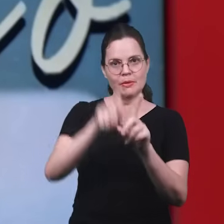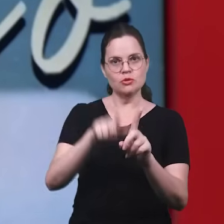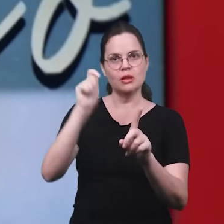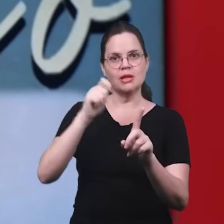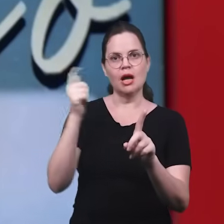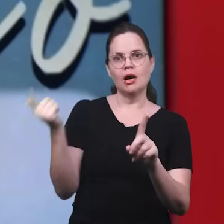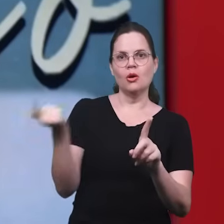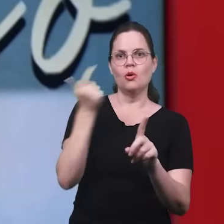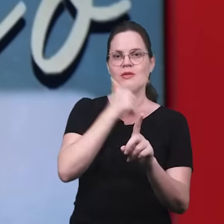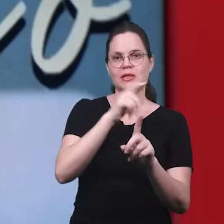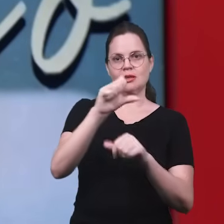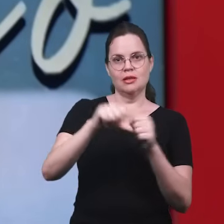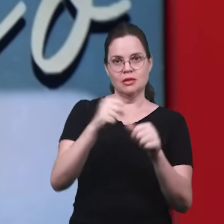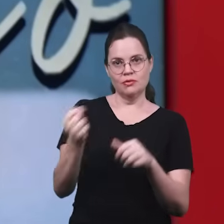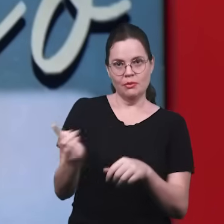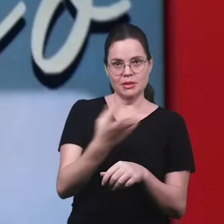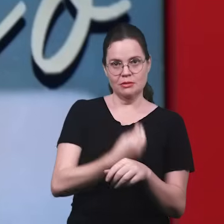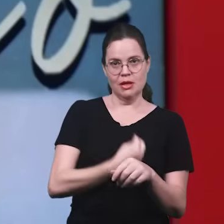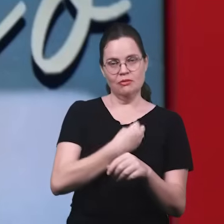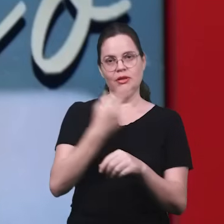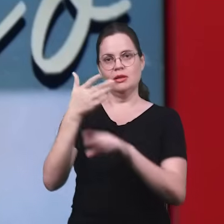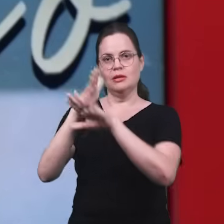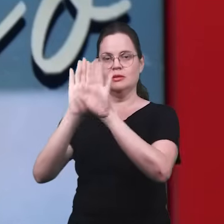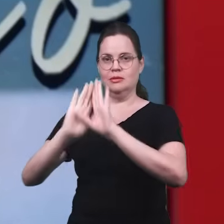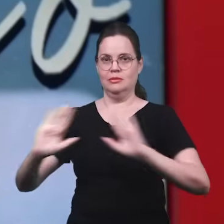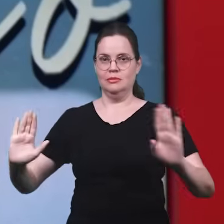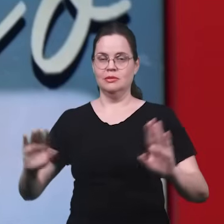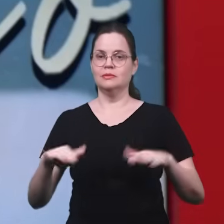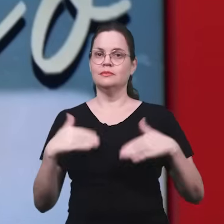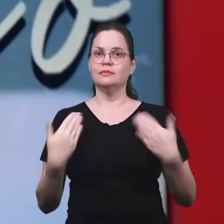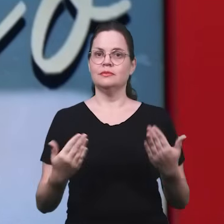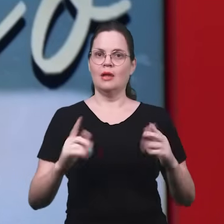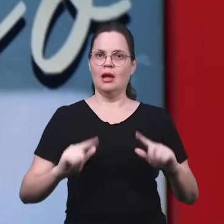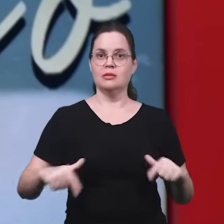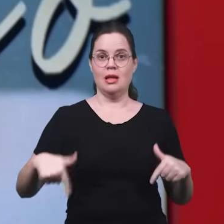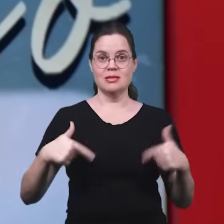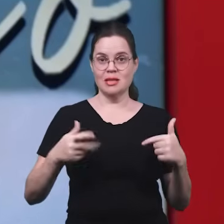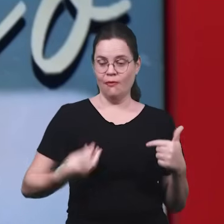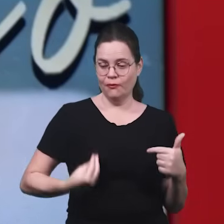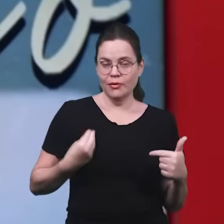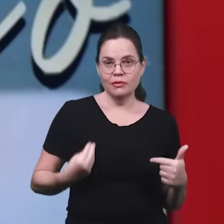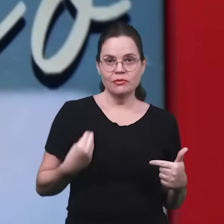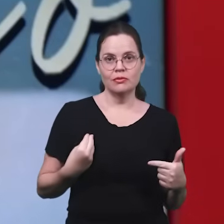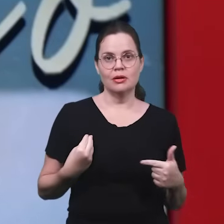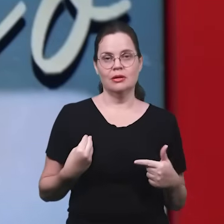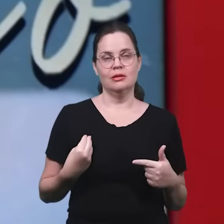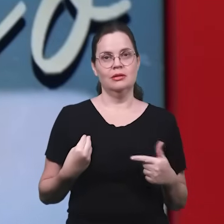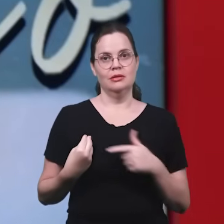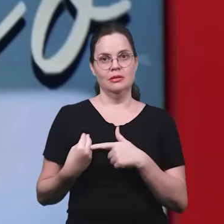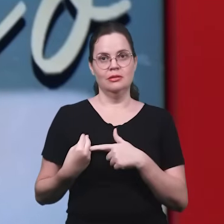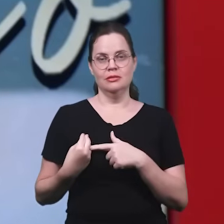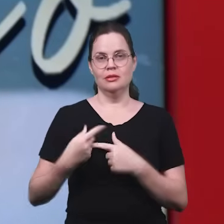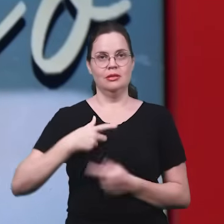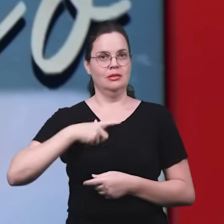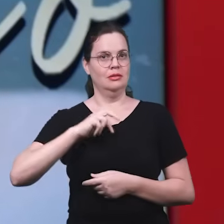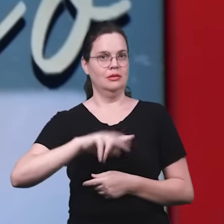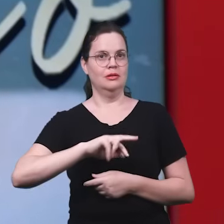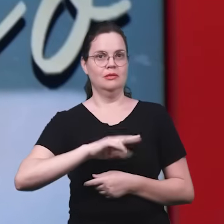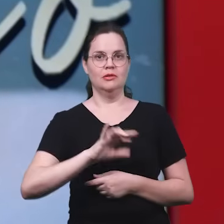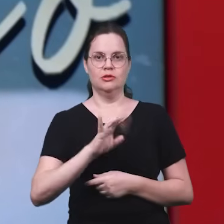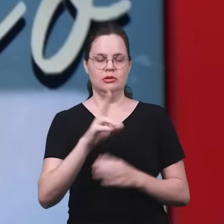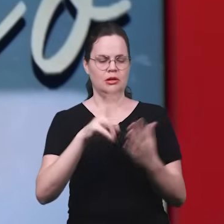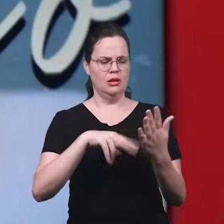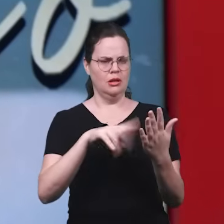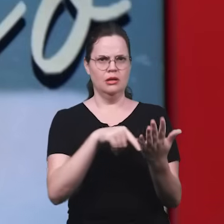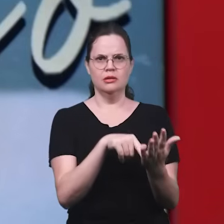através do novo nascimento. Então, a manifestação viva não é algo simplesmente que você